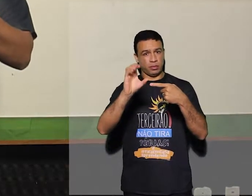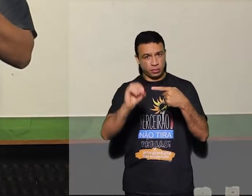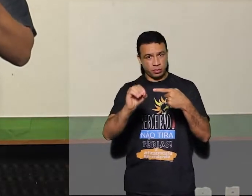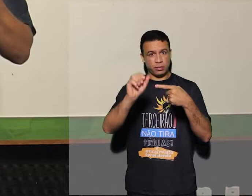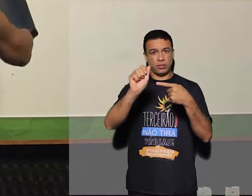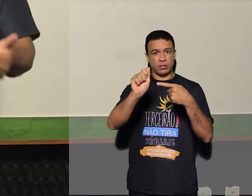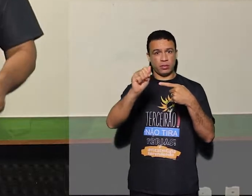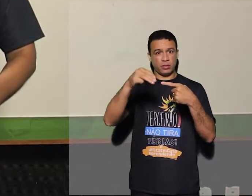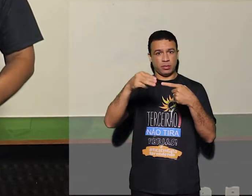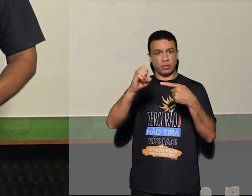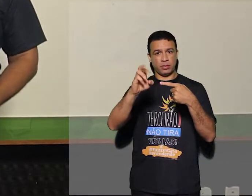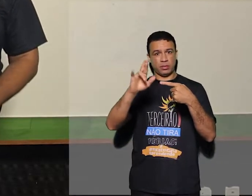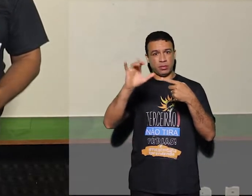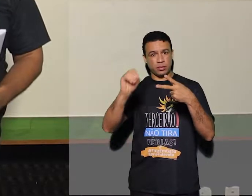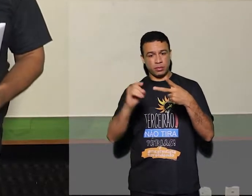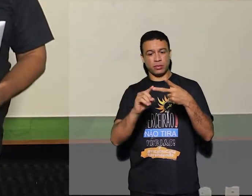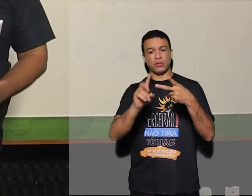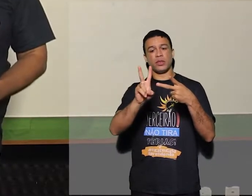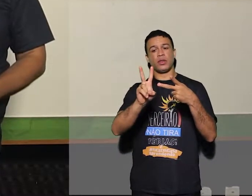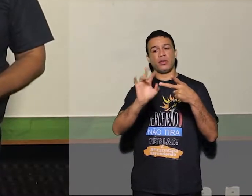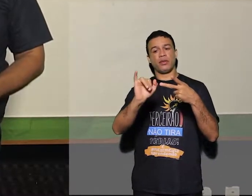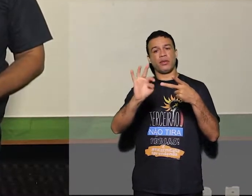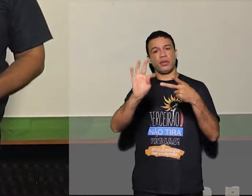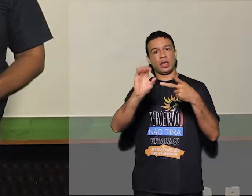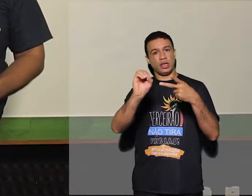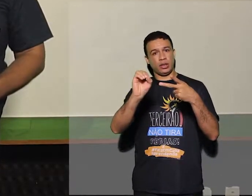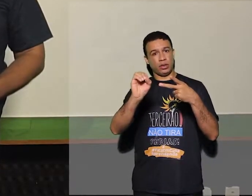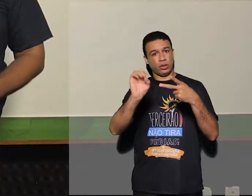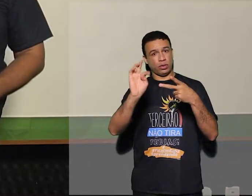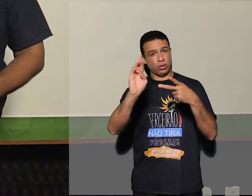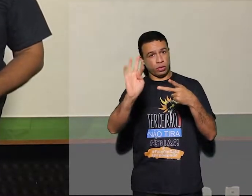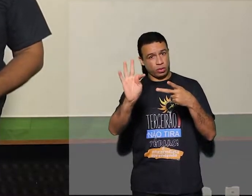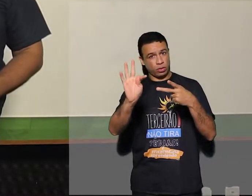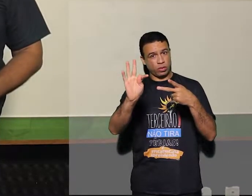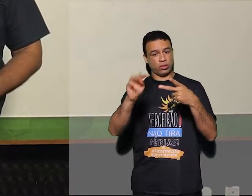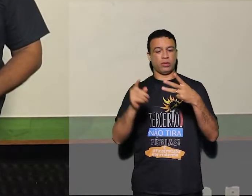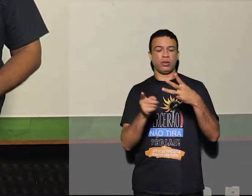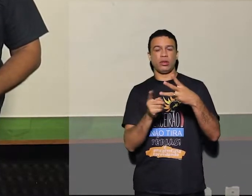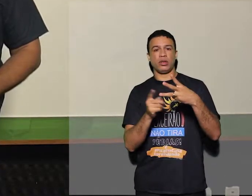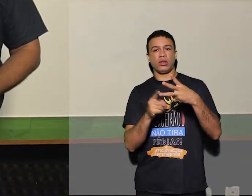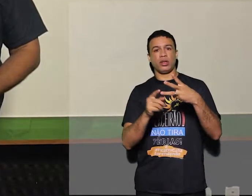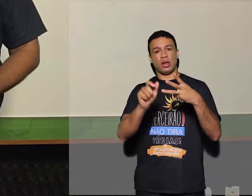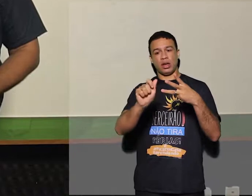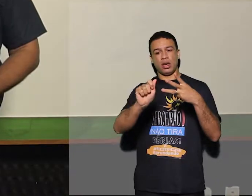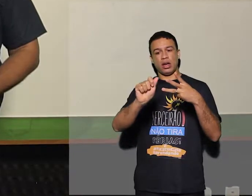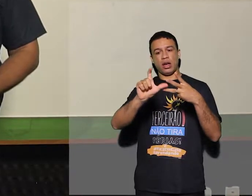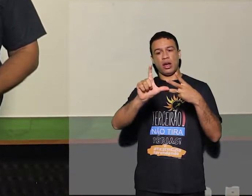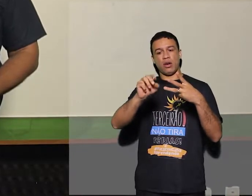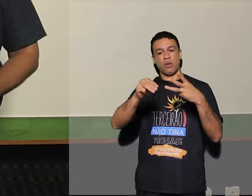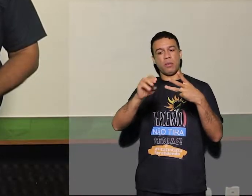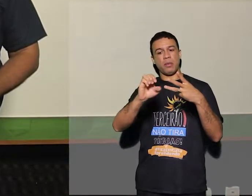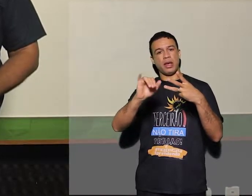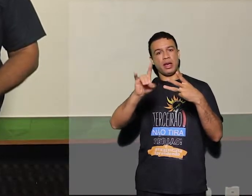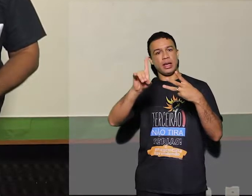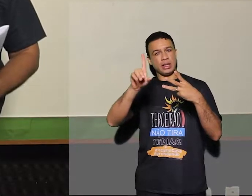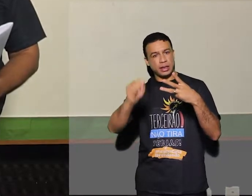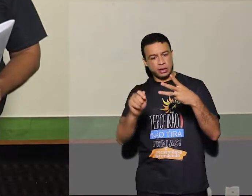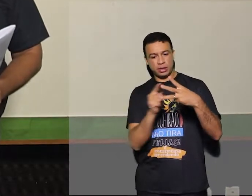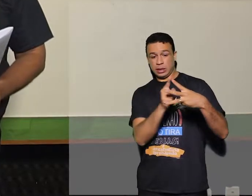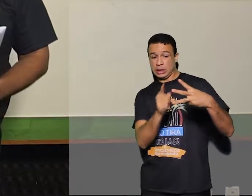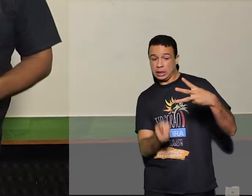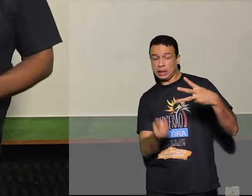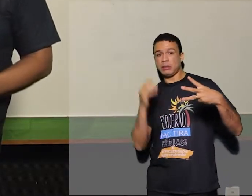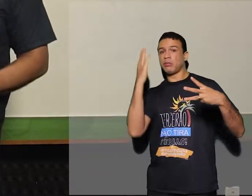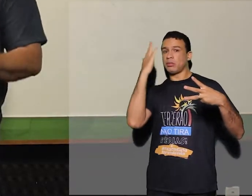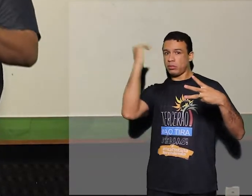Pedro Américo, Vitor Meirelles e Almeida Júnior. Esses três pintores, eles são extremamente importantes para o academicismo brasileiro e mais ainda, se alguém quiser dar um